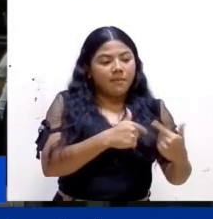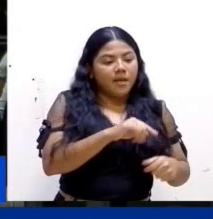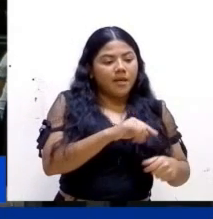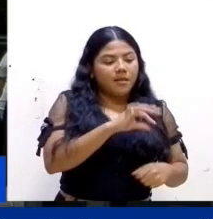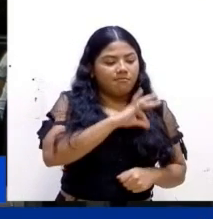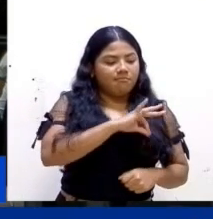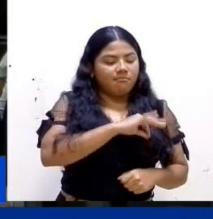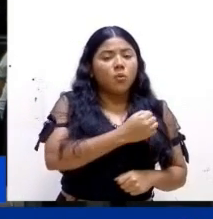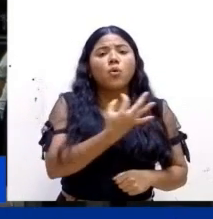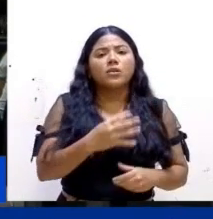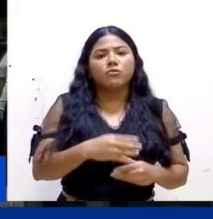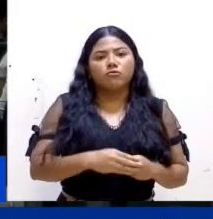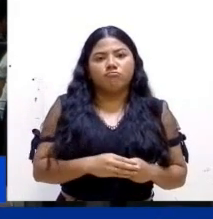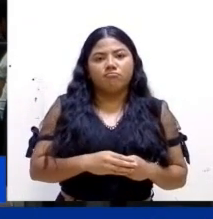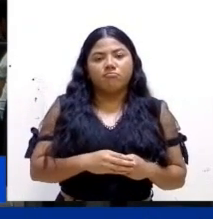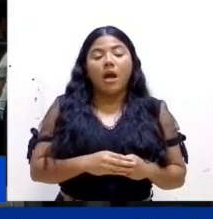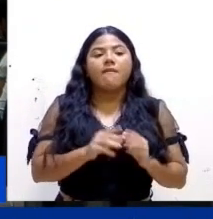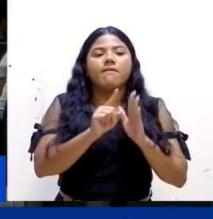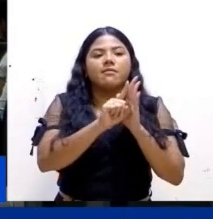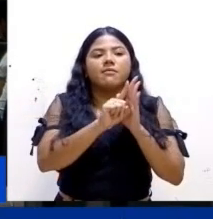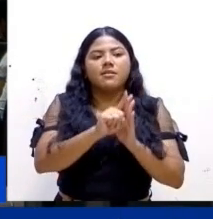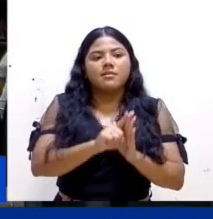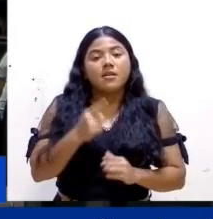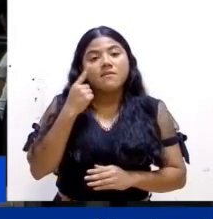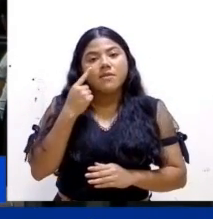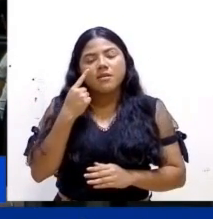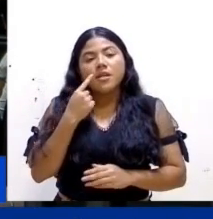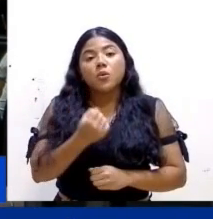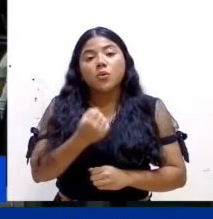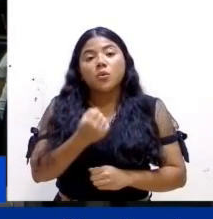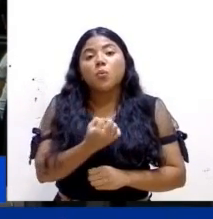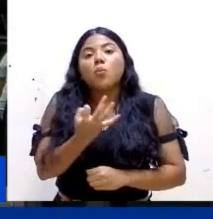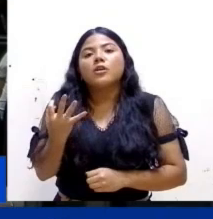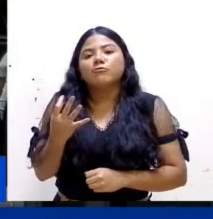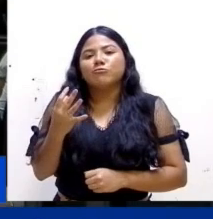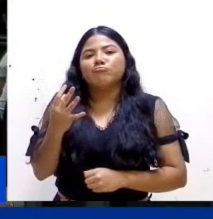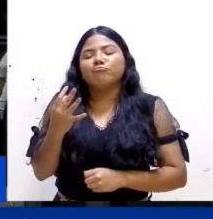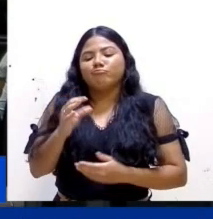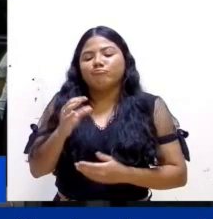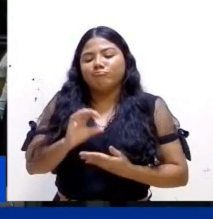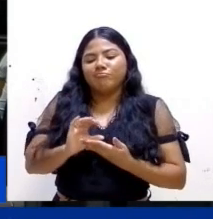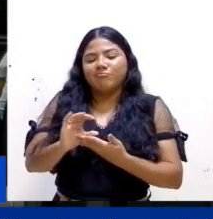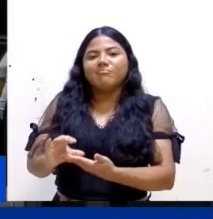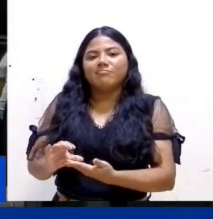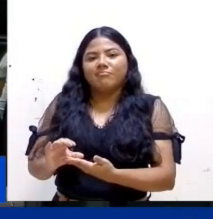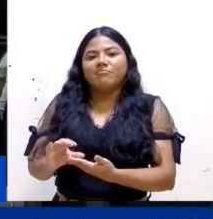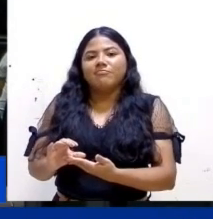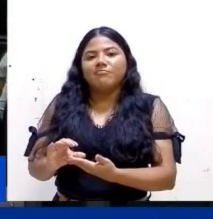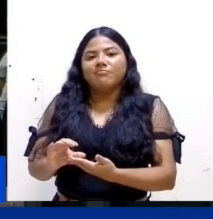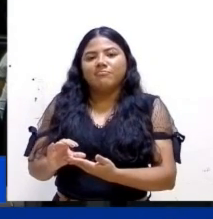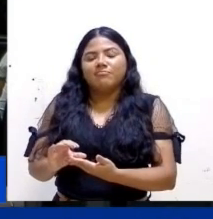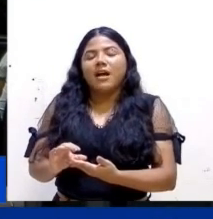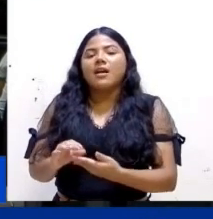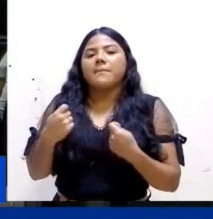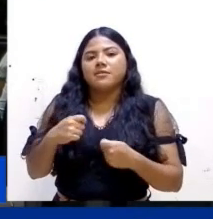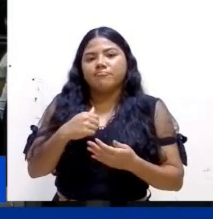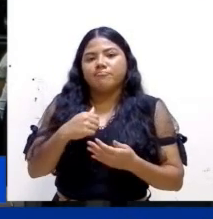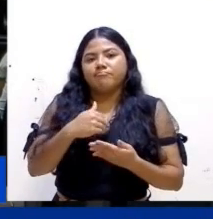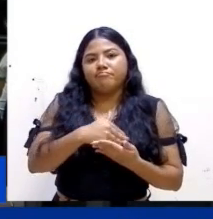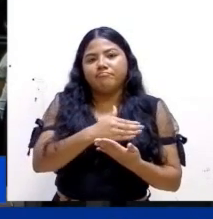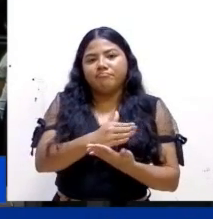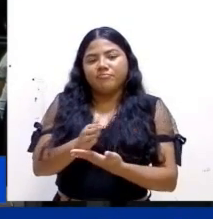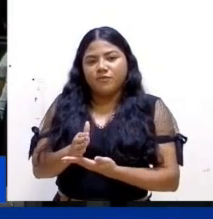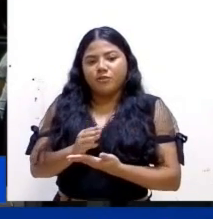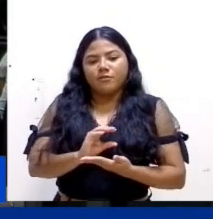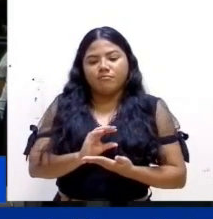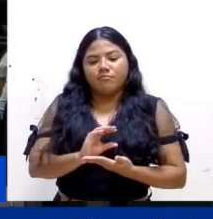despesas? Permanece mais diante do auditório com a palavra a palestrante Gabriela Valente. E aí as despesas vão ser divididas, é estabelecido